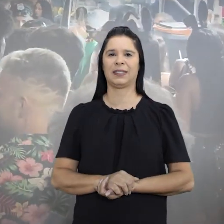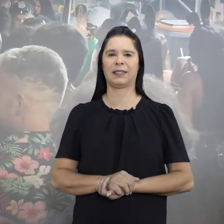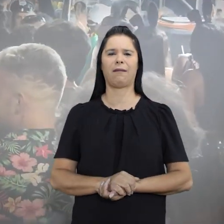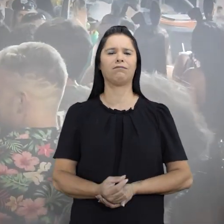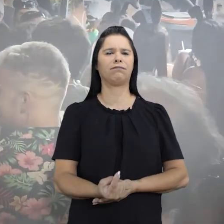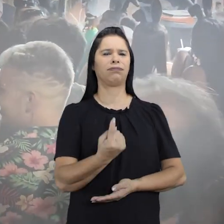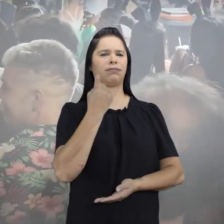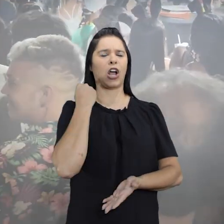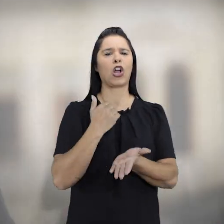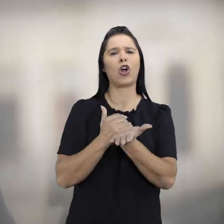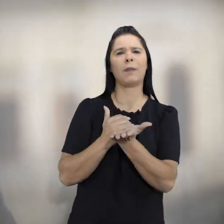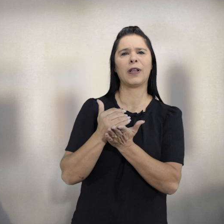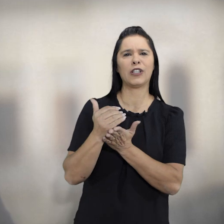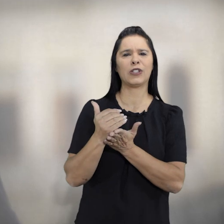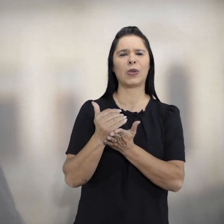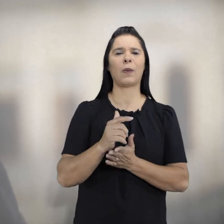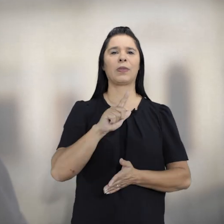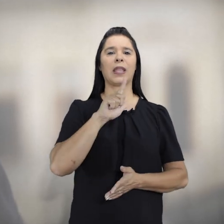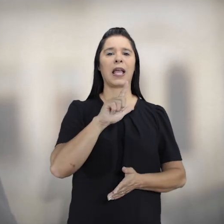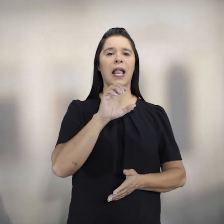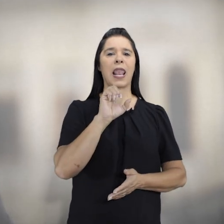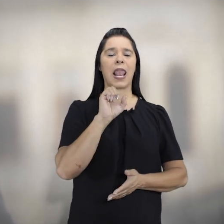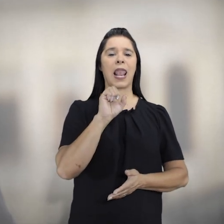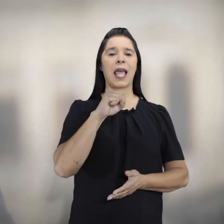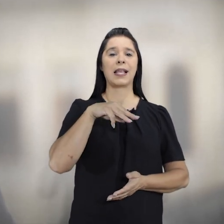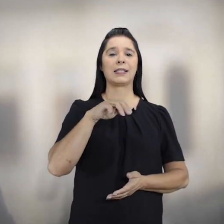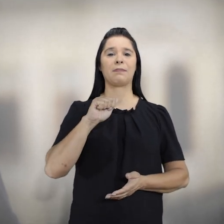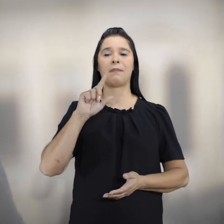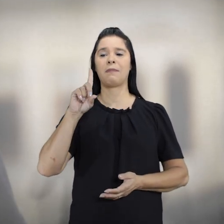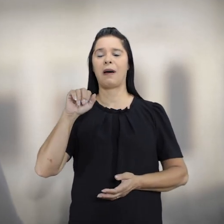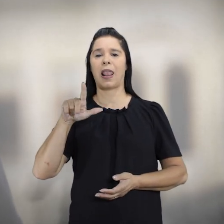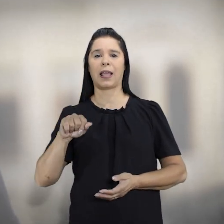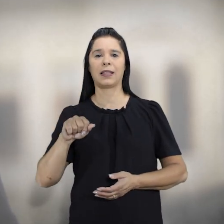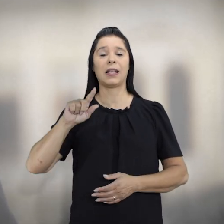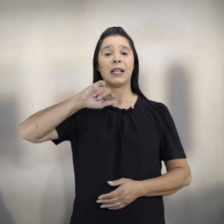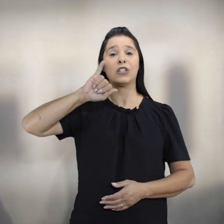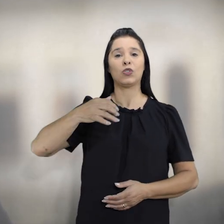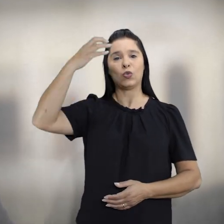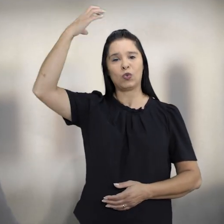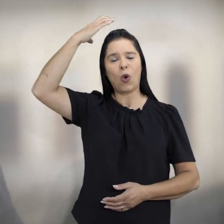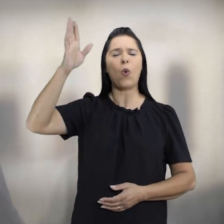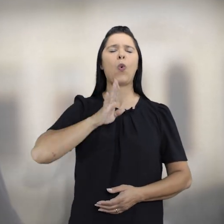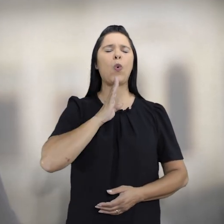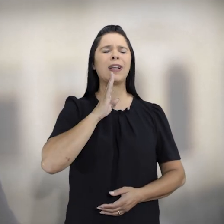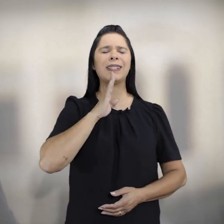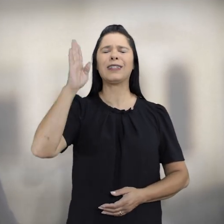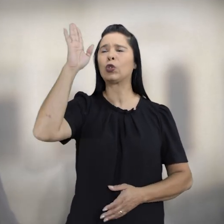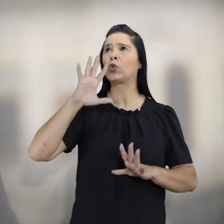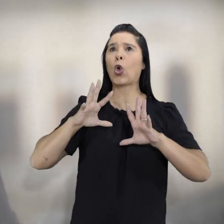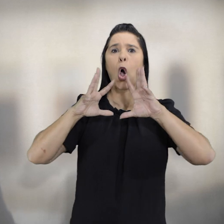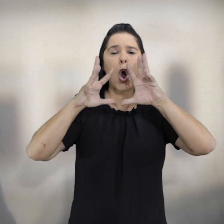Na época que eu comecei o Lesma Lerda, São João del Rei era conhecidíssimo no Brasil inteiro como sendo um dos